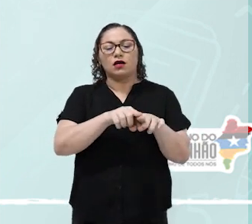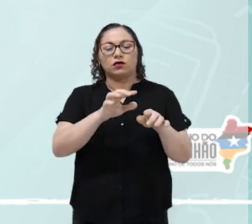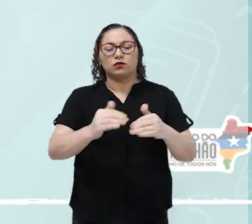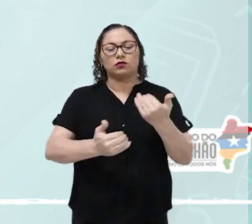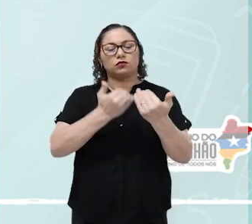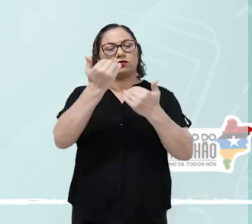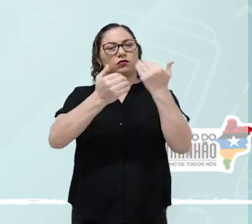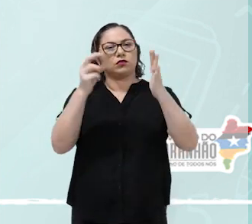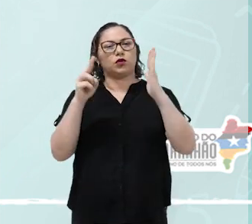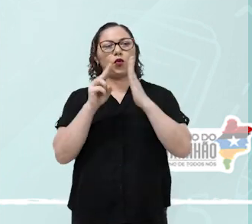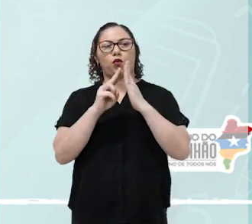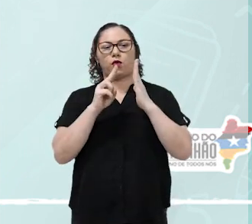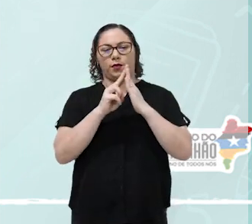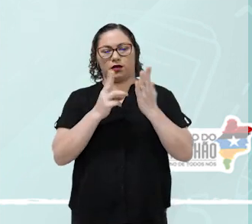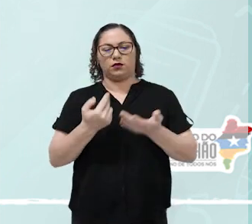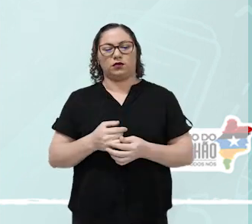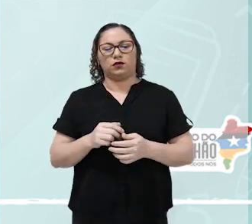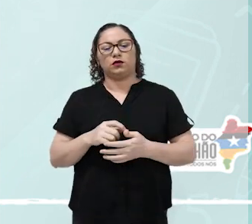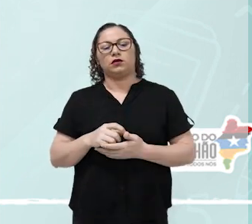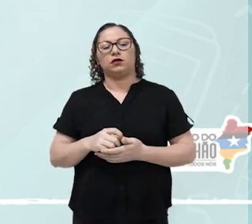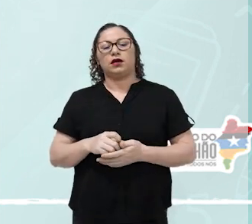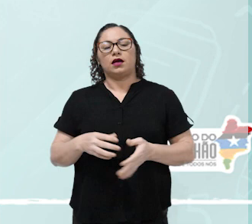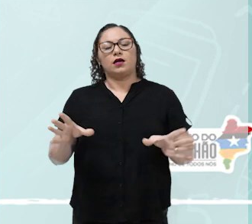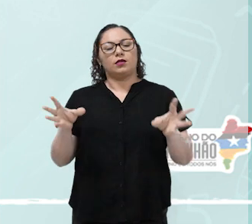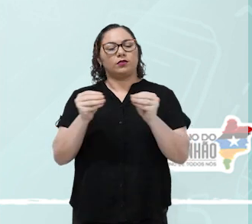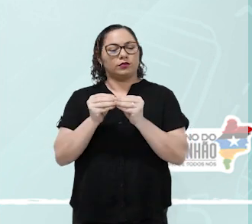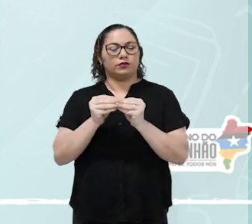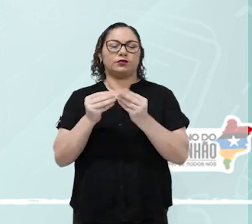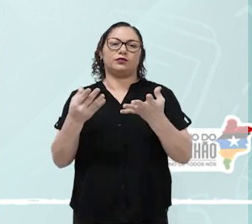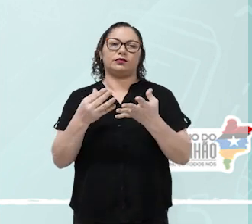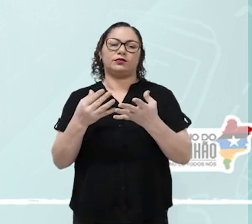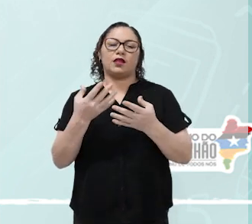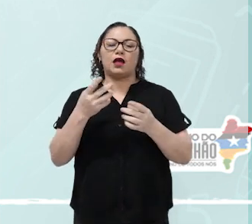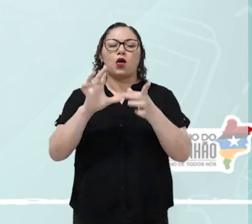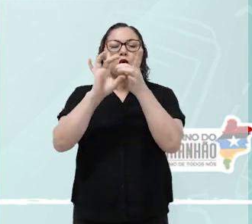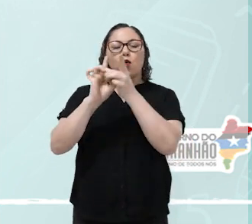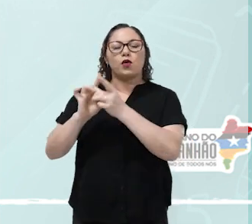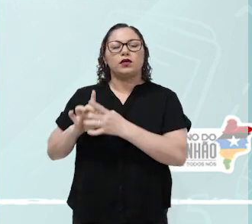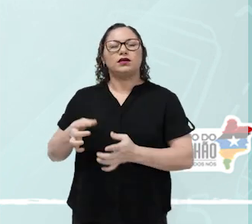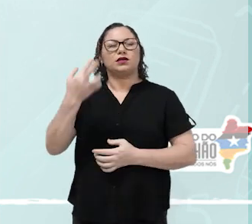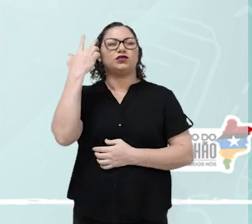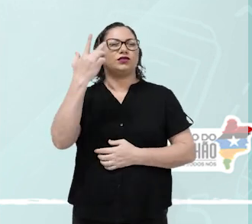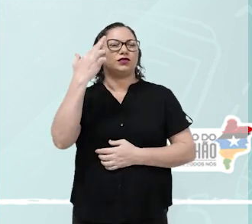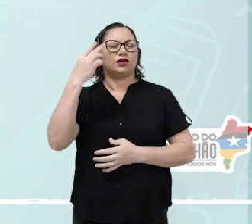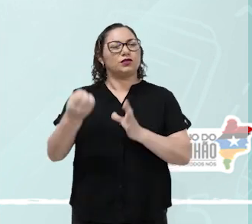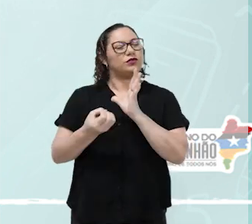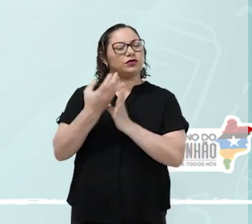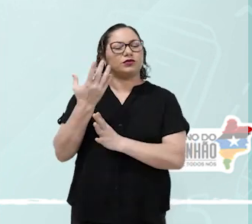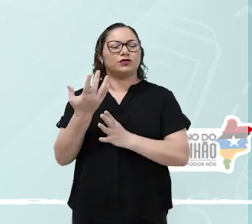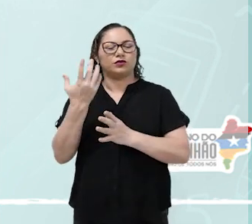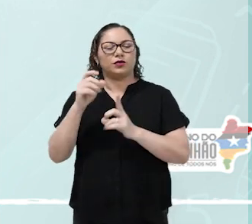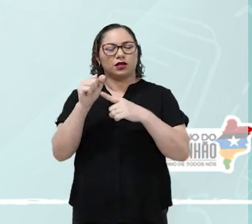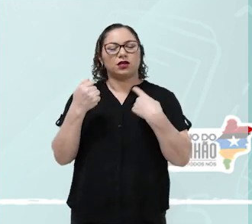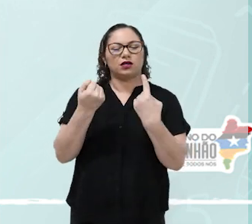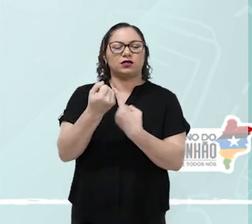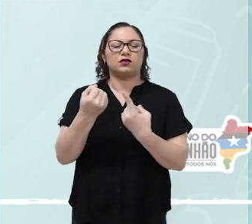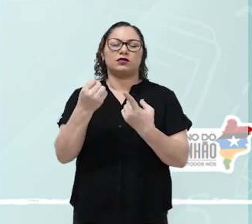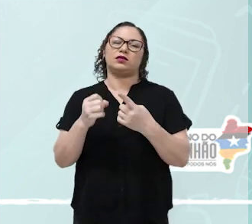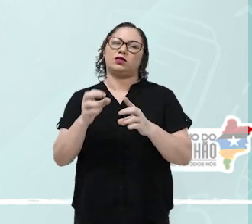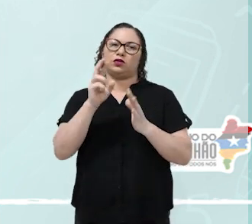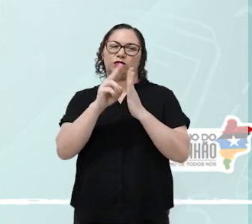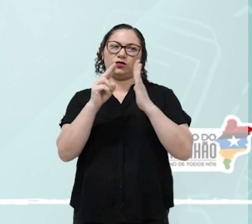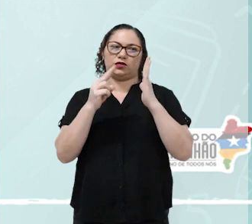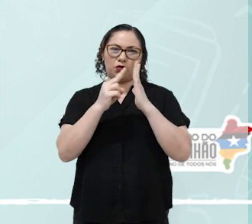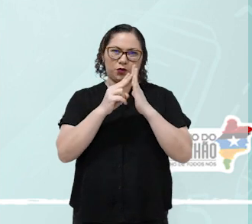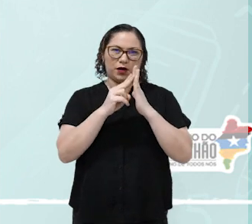chamado crescimento urbano. E para fechar a aula, a gente vai falar do contexto histórico do surgimento da sociologia urbana,